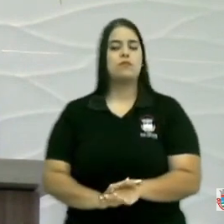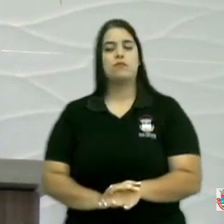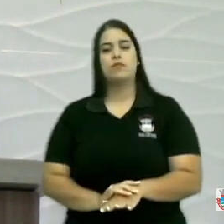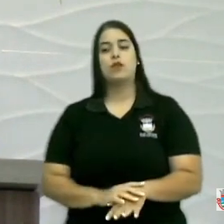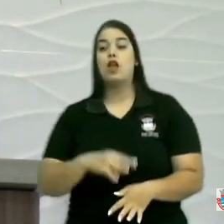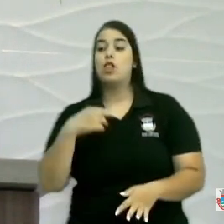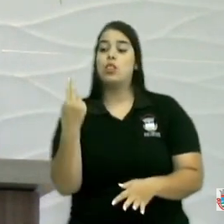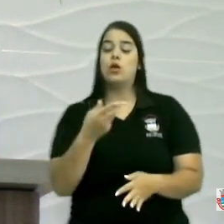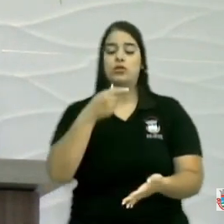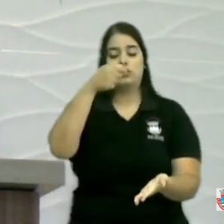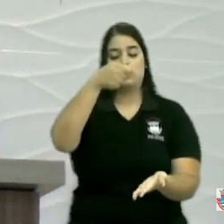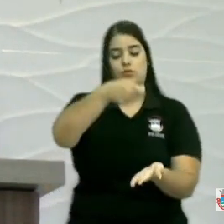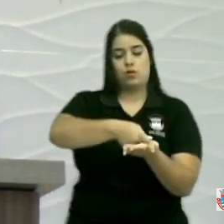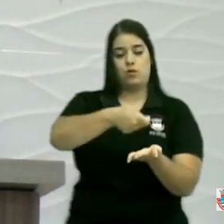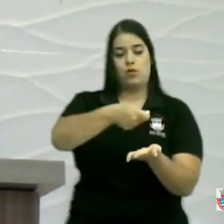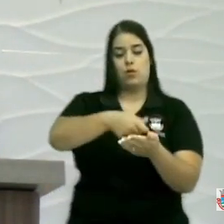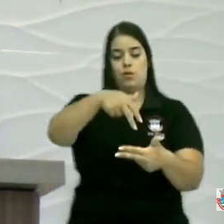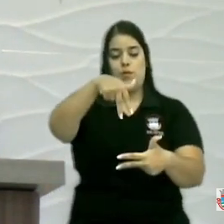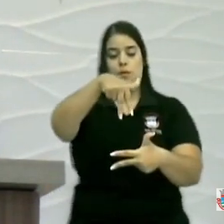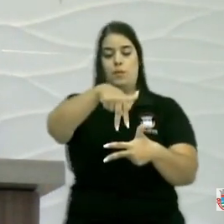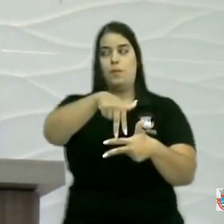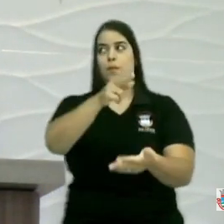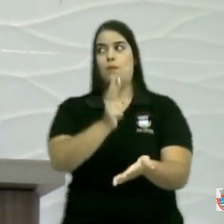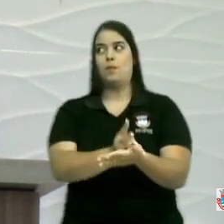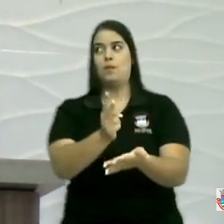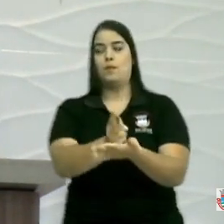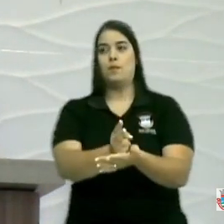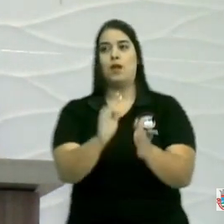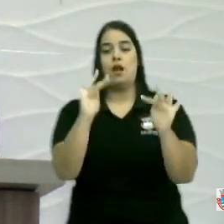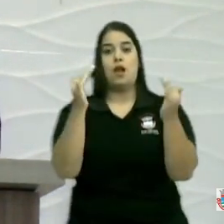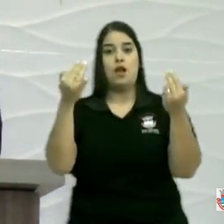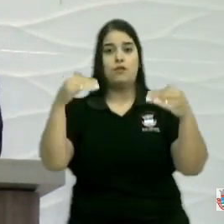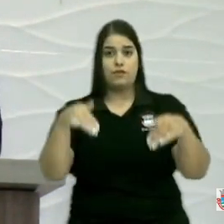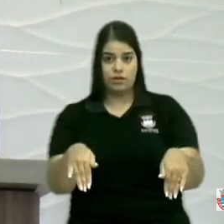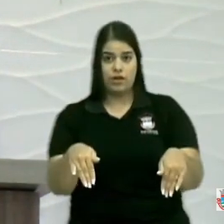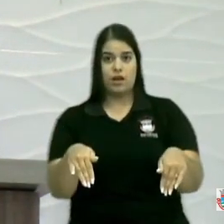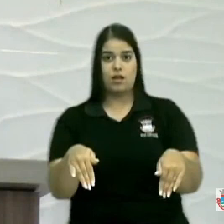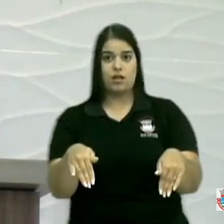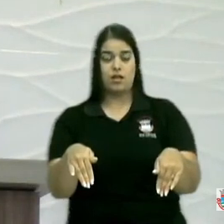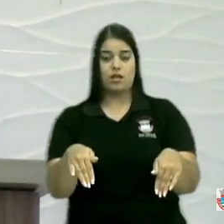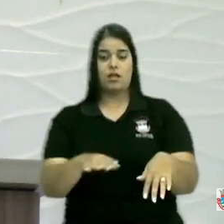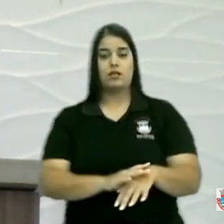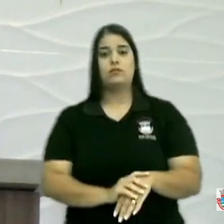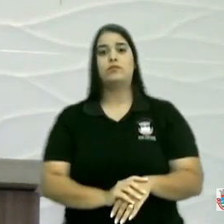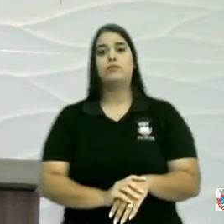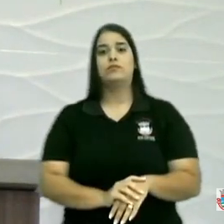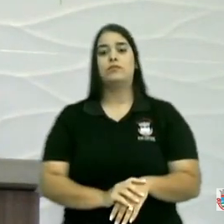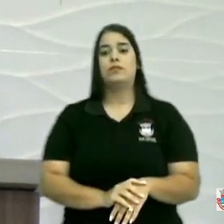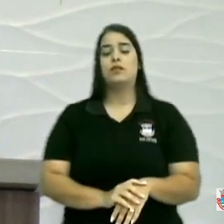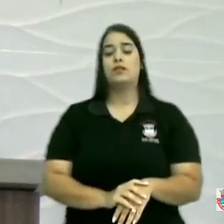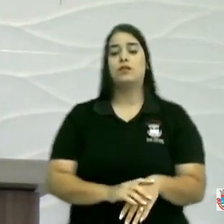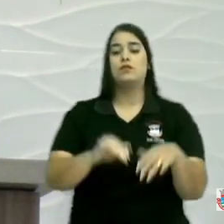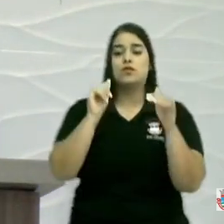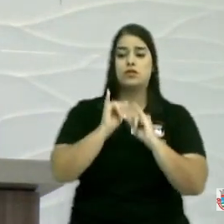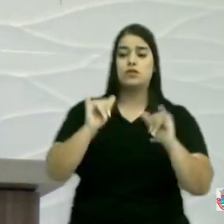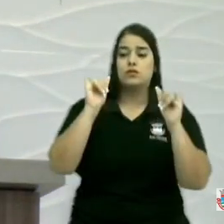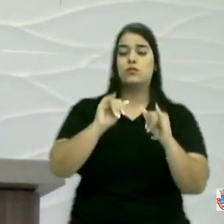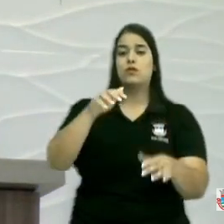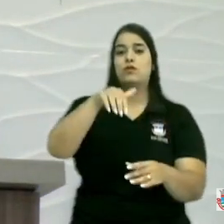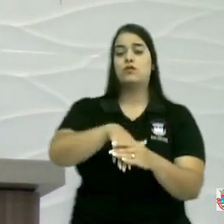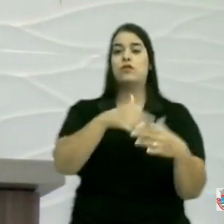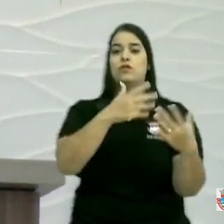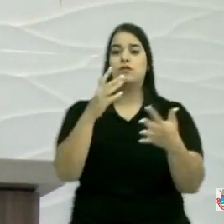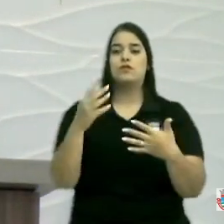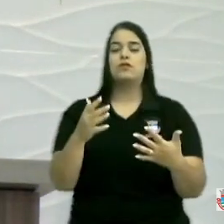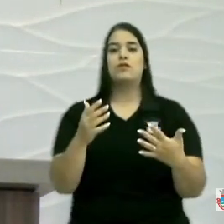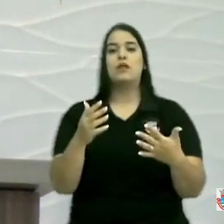cobrando essas melhorias. E quero, senhor presidente, para finalizar, que eu vou discutir na nosso voto de aplauso, parabenizar